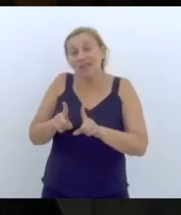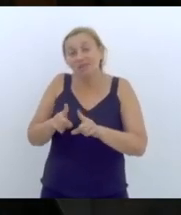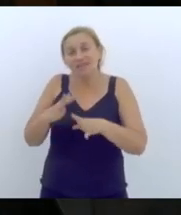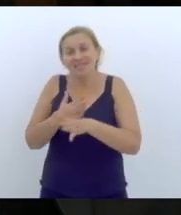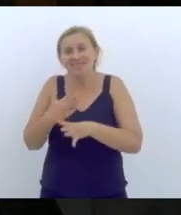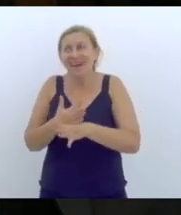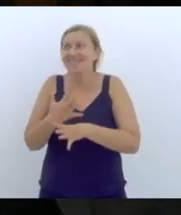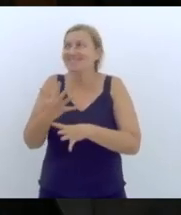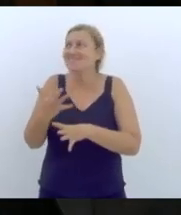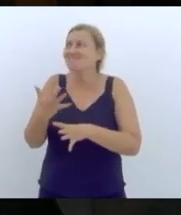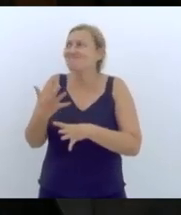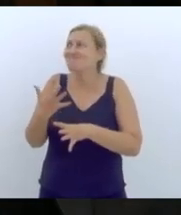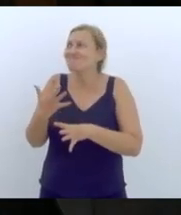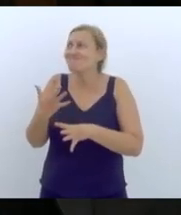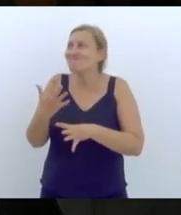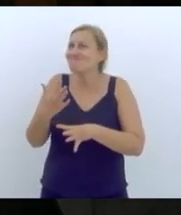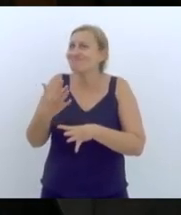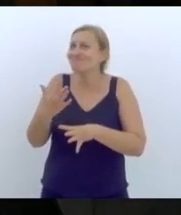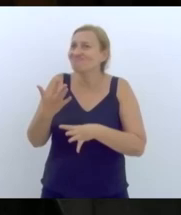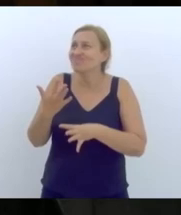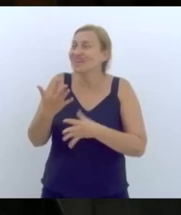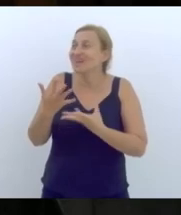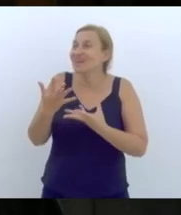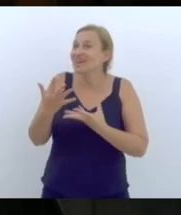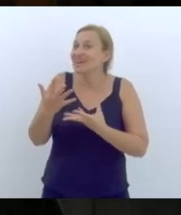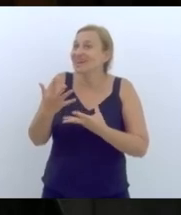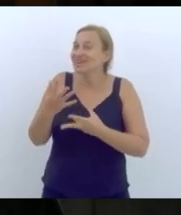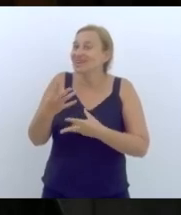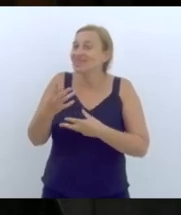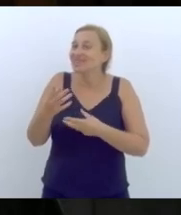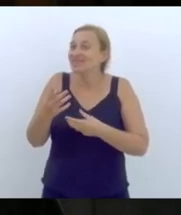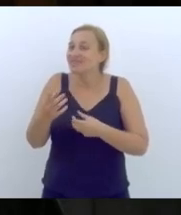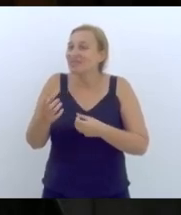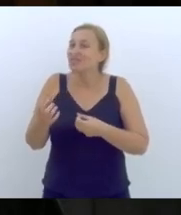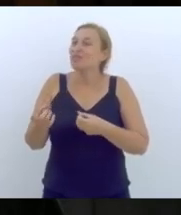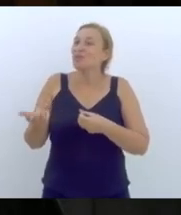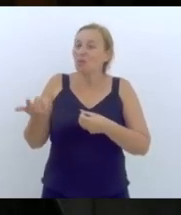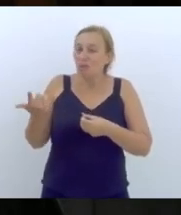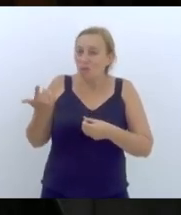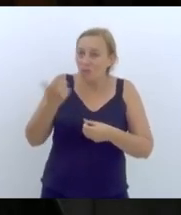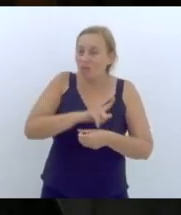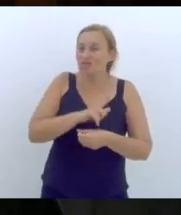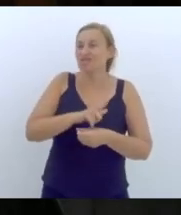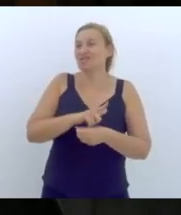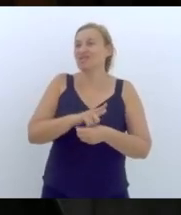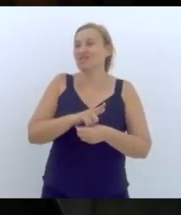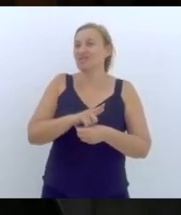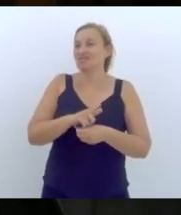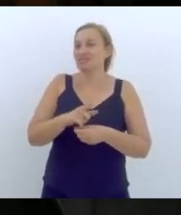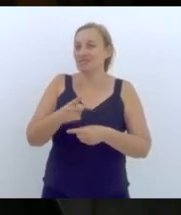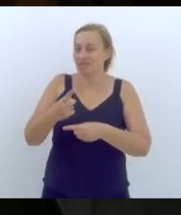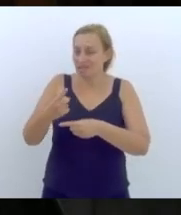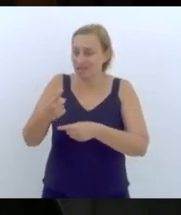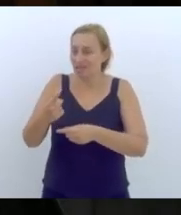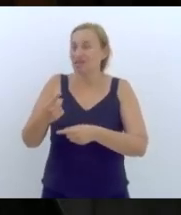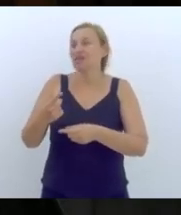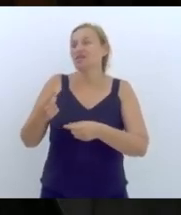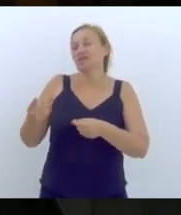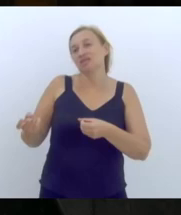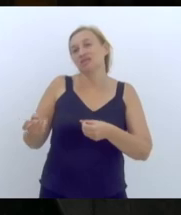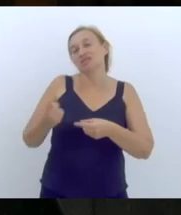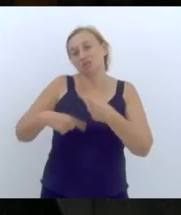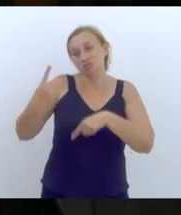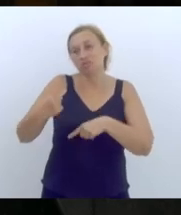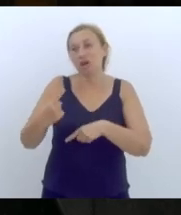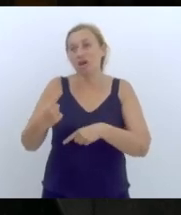uma cidade que, mais uma vez, vai dar a volta por cima, mas precisa muito desse parlamento, precisa do governo federal, precisa do